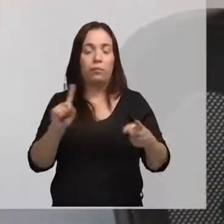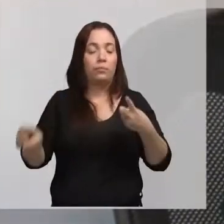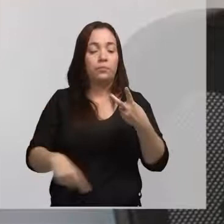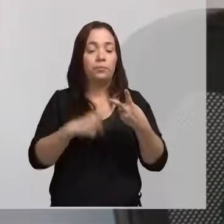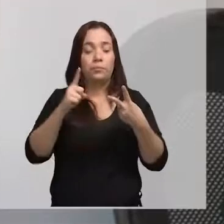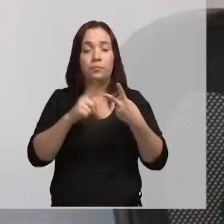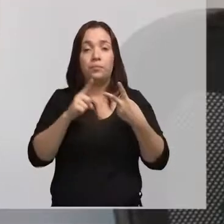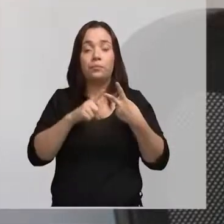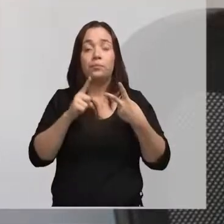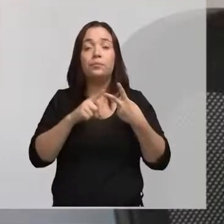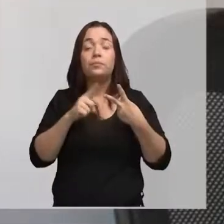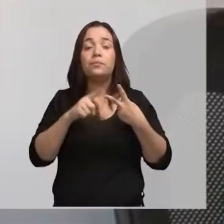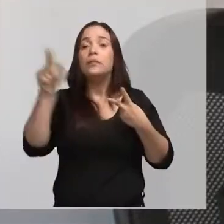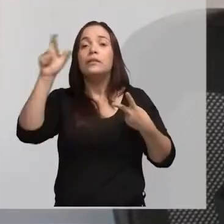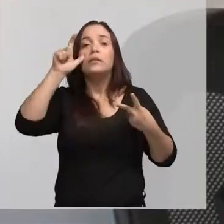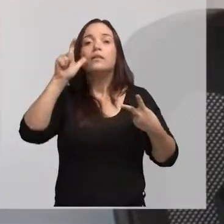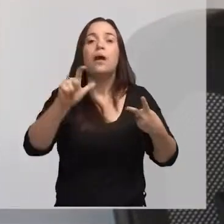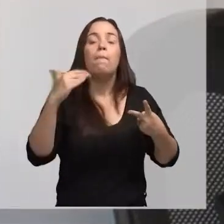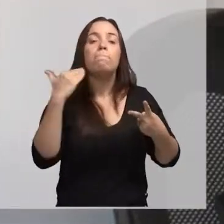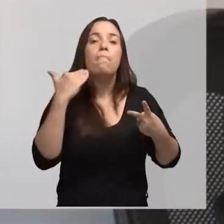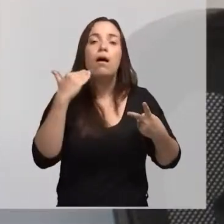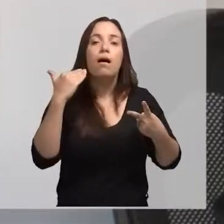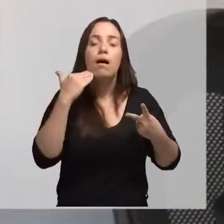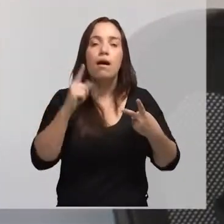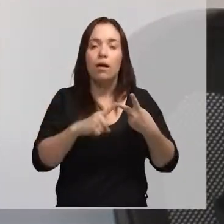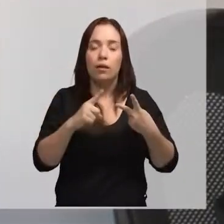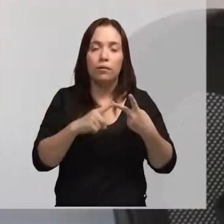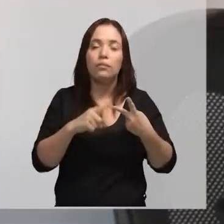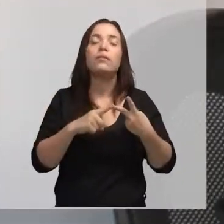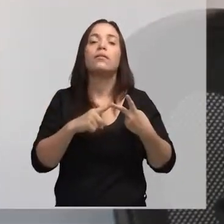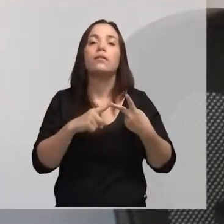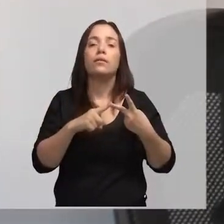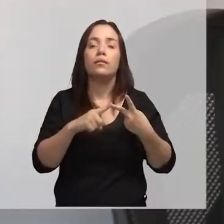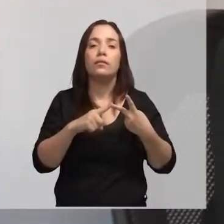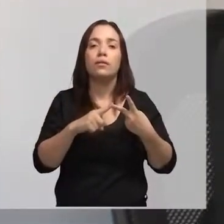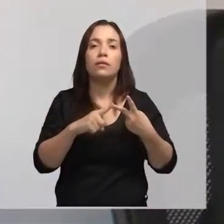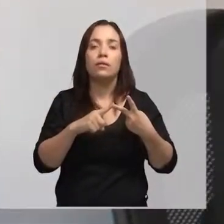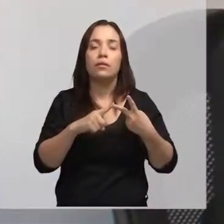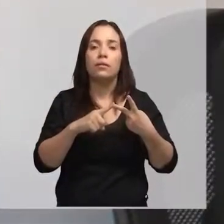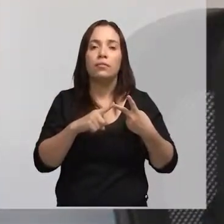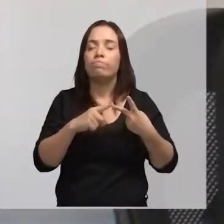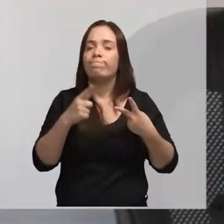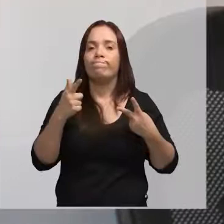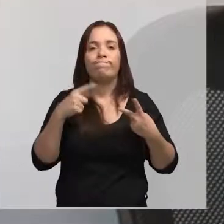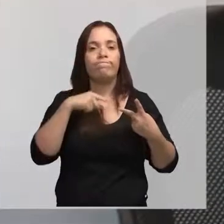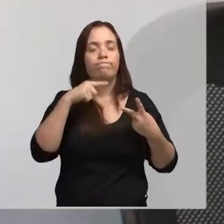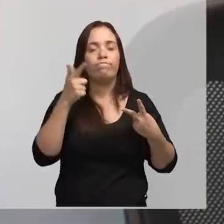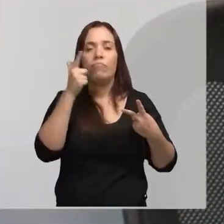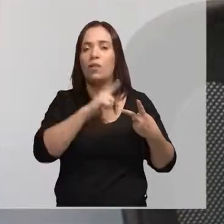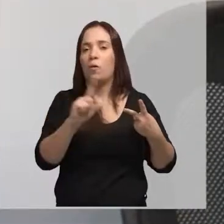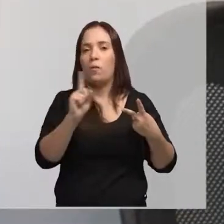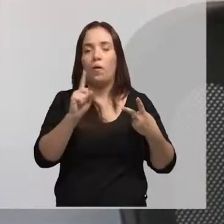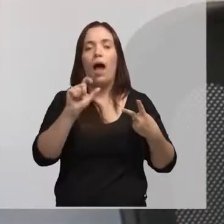candidato dele, que era o mais competitivo, teoricamente, não está indo a lugar nenhum, que é Geraldo